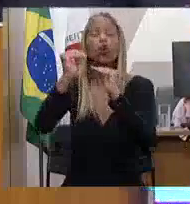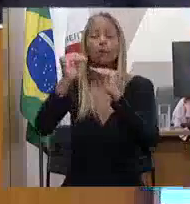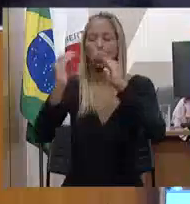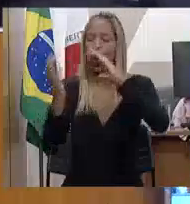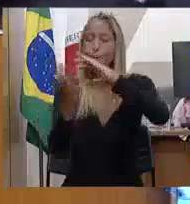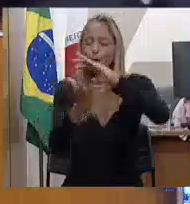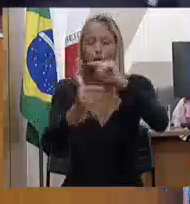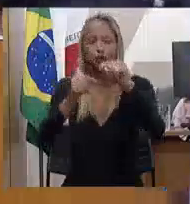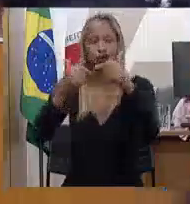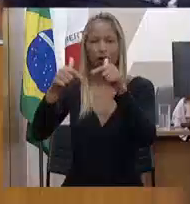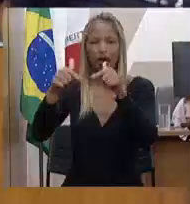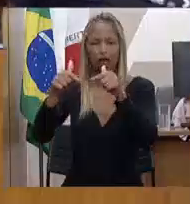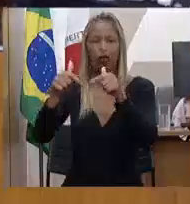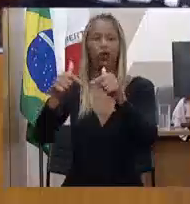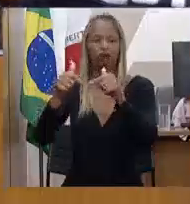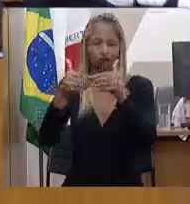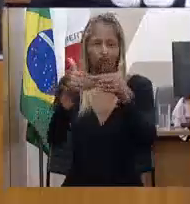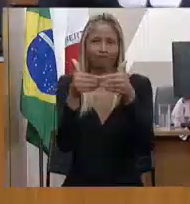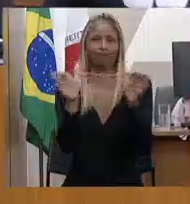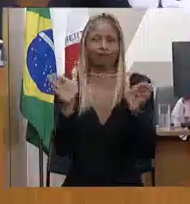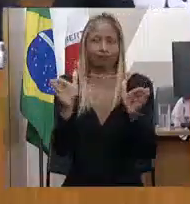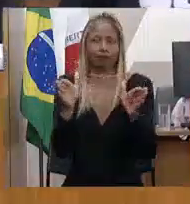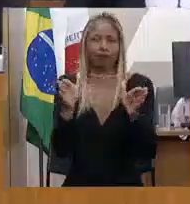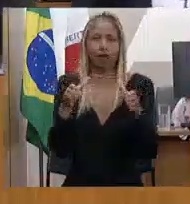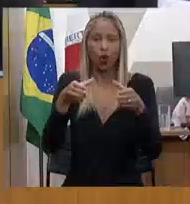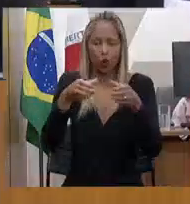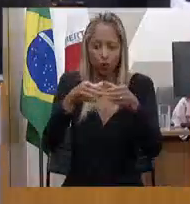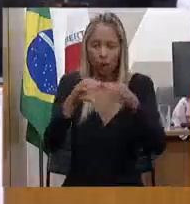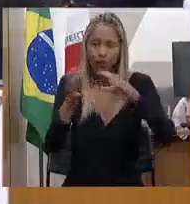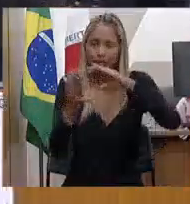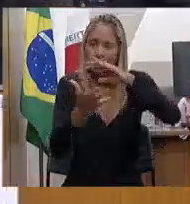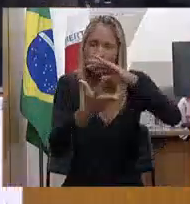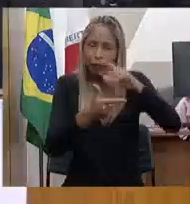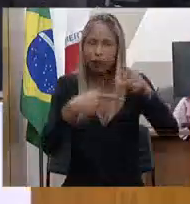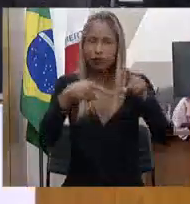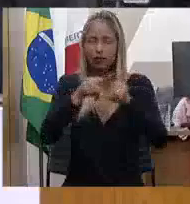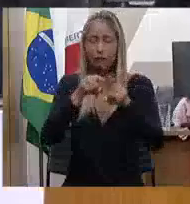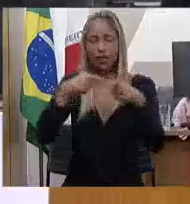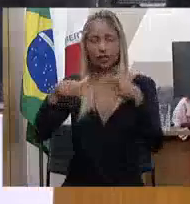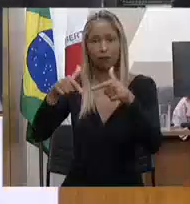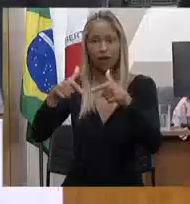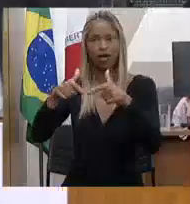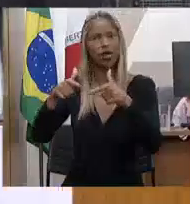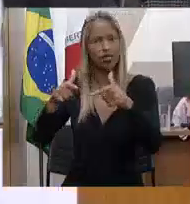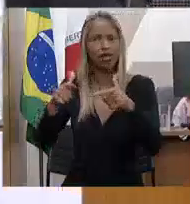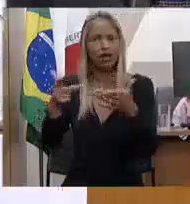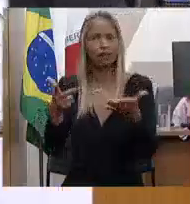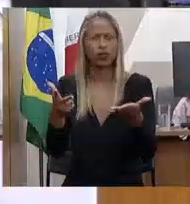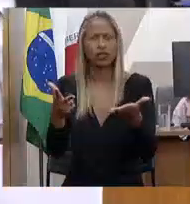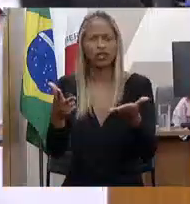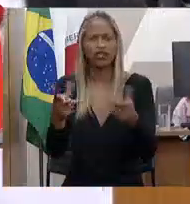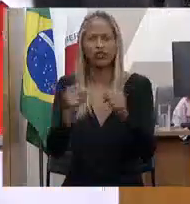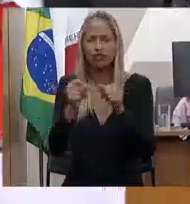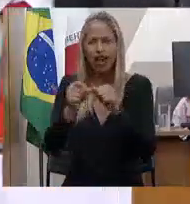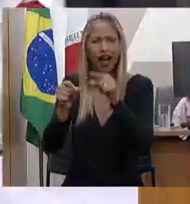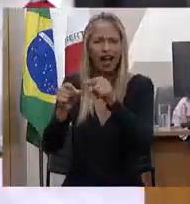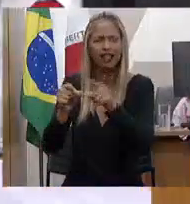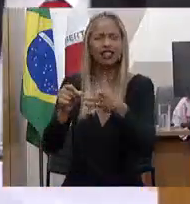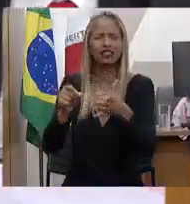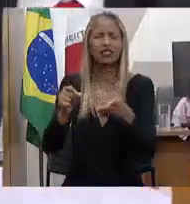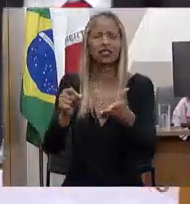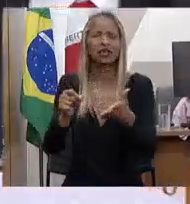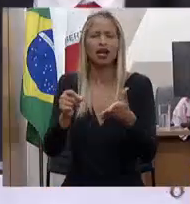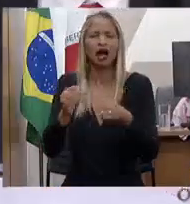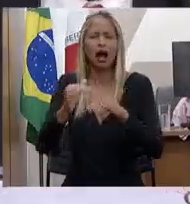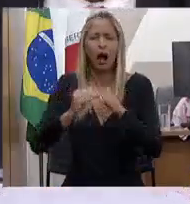que o mundo trabalha muito amplo né parte desse mundo do trabalho também nós combatemos por tudo que eles fazem